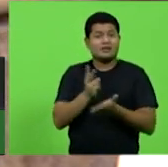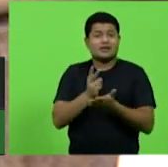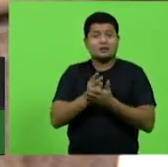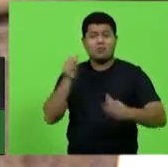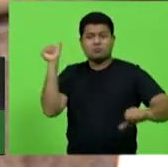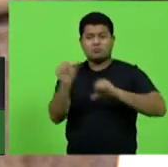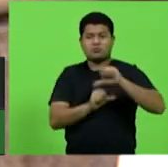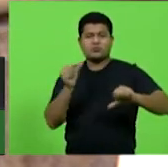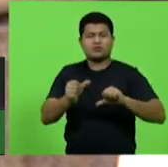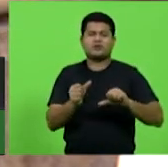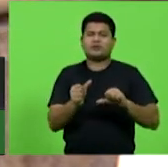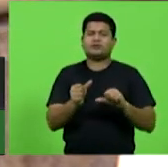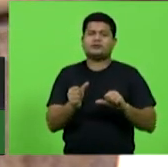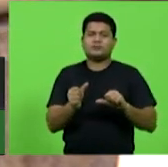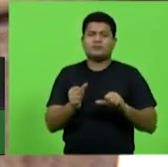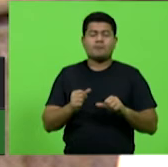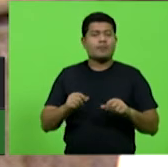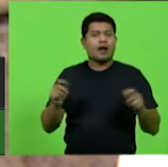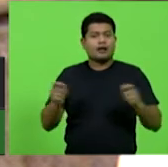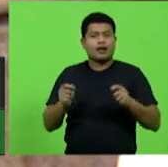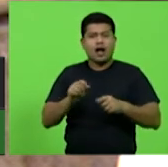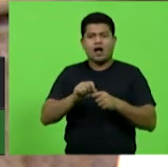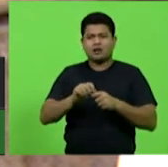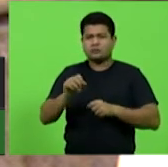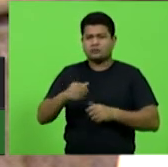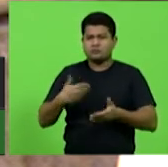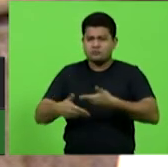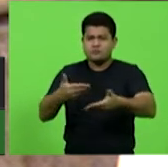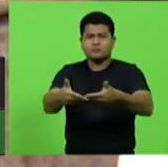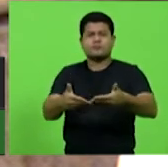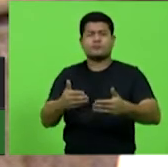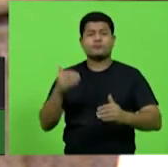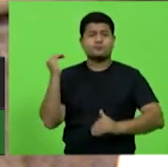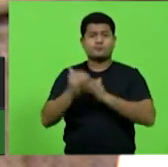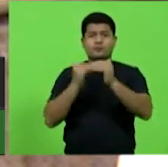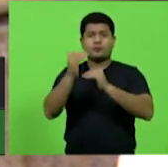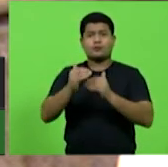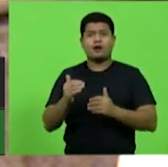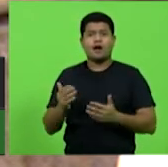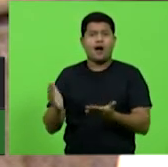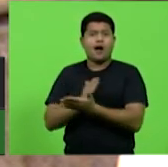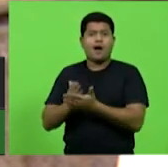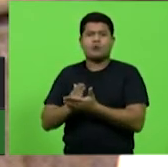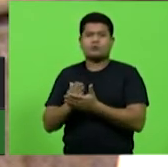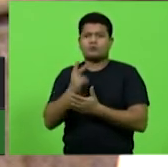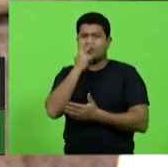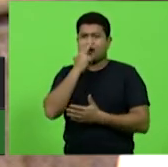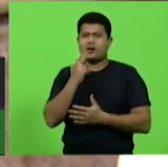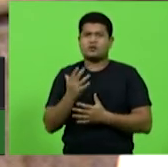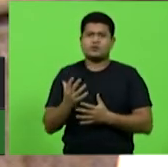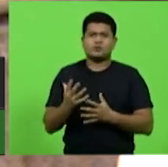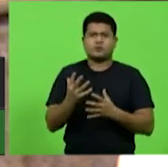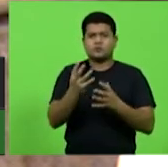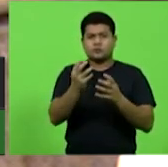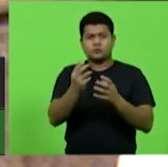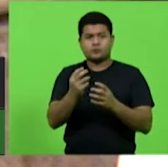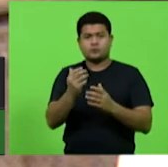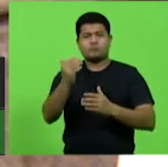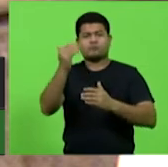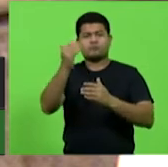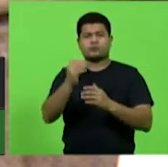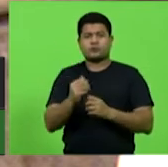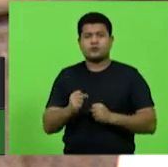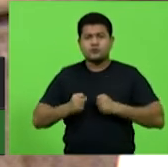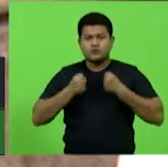nós podemos fazer algo diferente, avançar, forças ocultas fazem o Brasil afundar